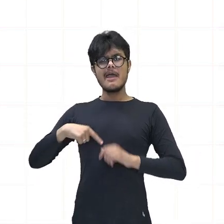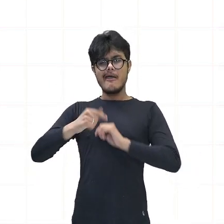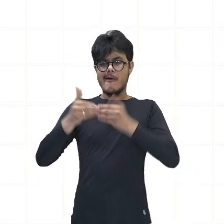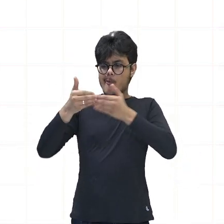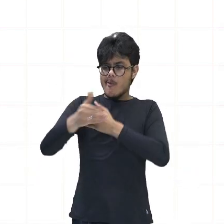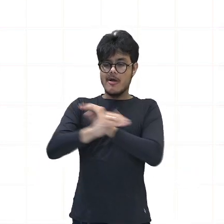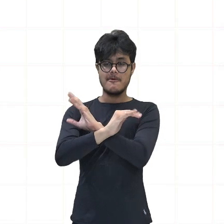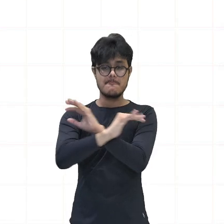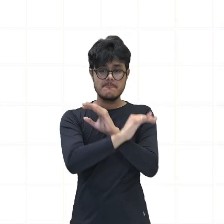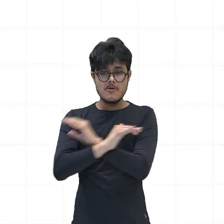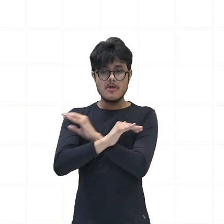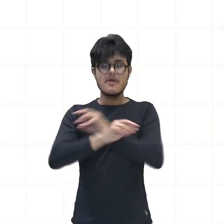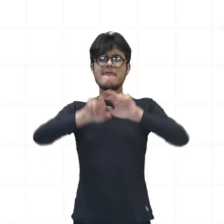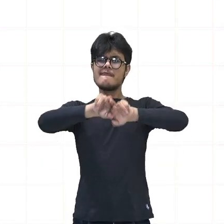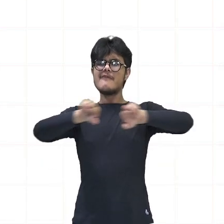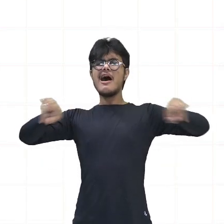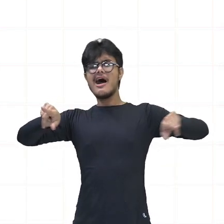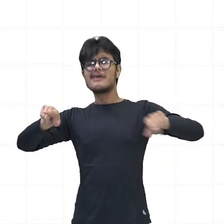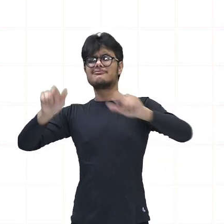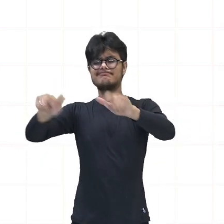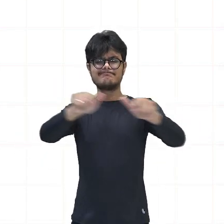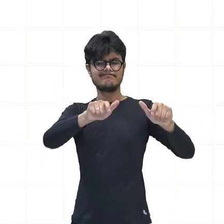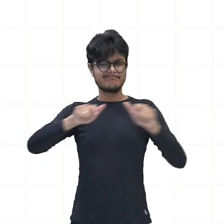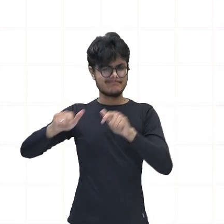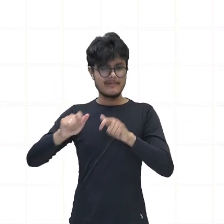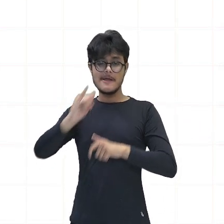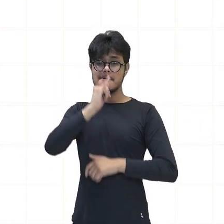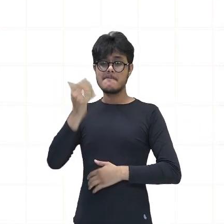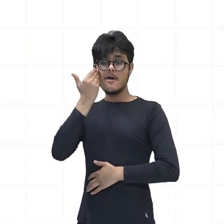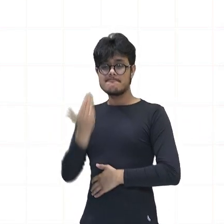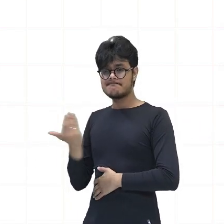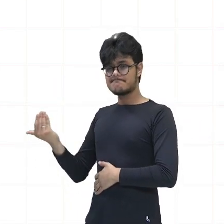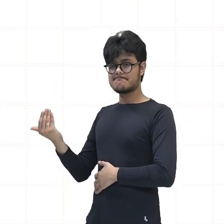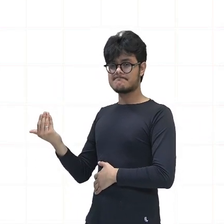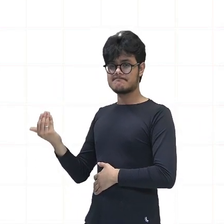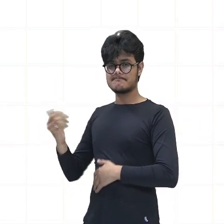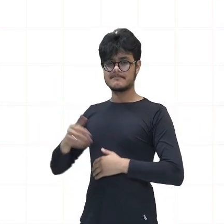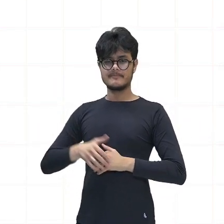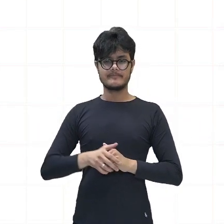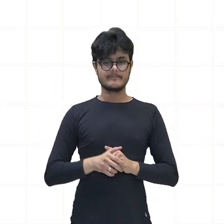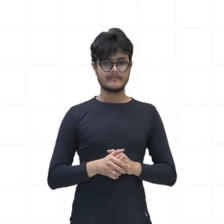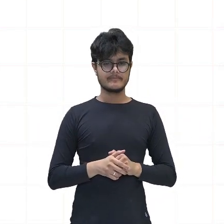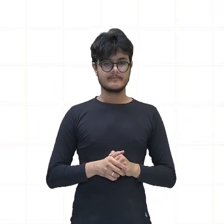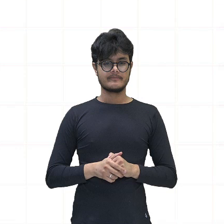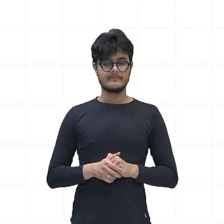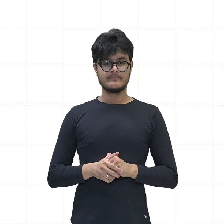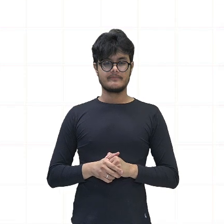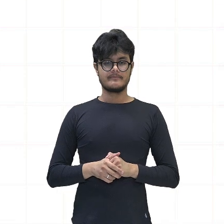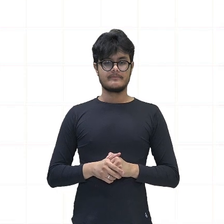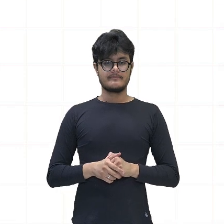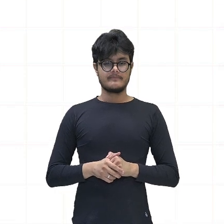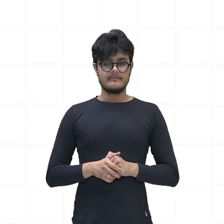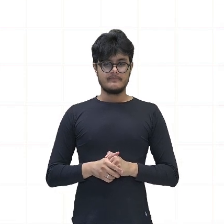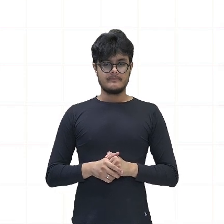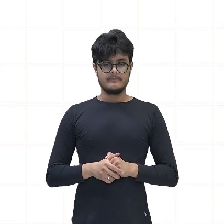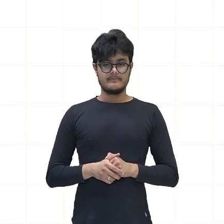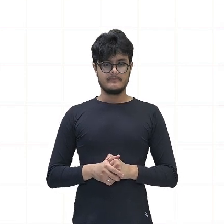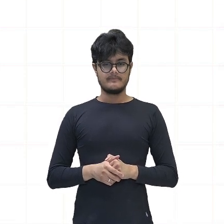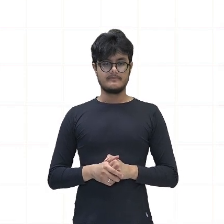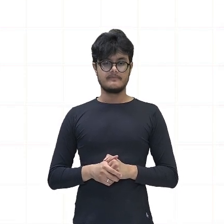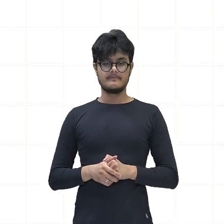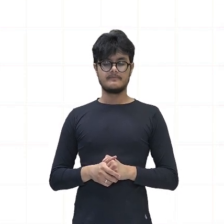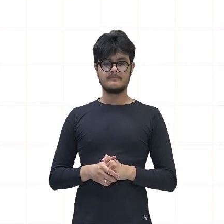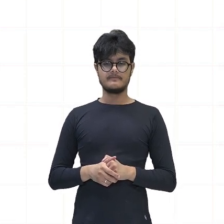históricas, como Ouro Preto, São João del Rei, Mariana e Sabará, algumas outras cidades, né, que